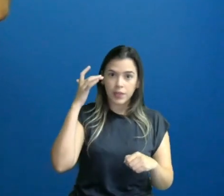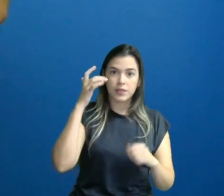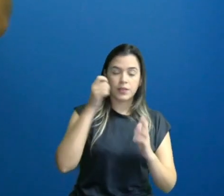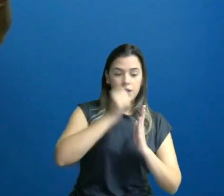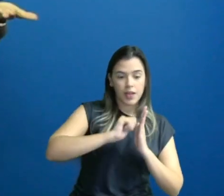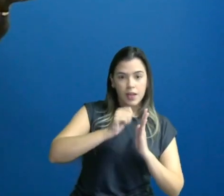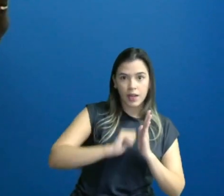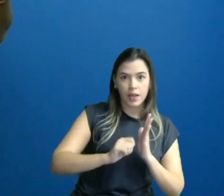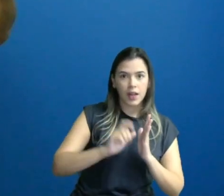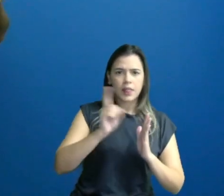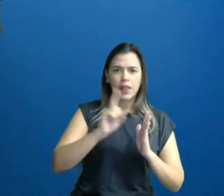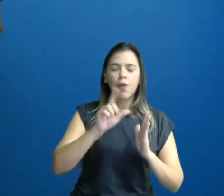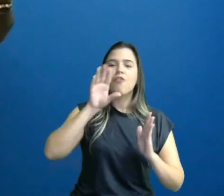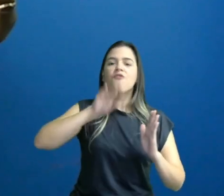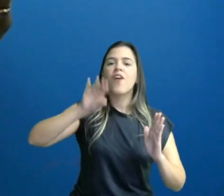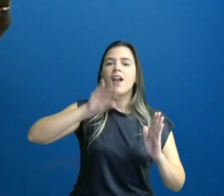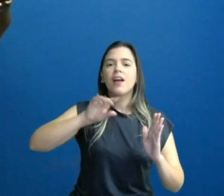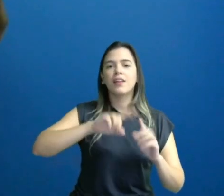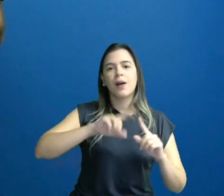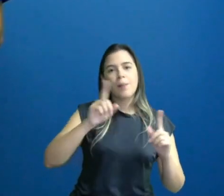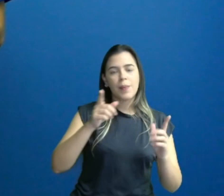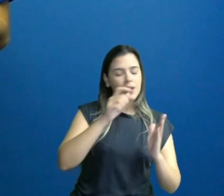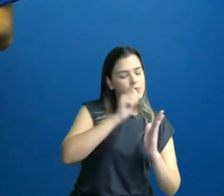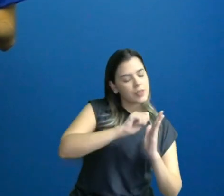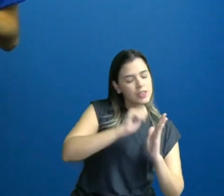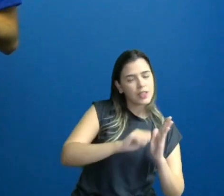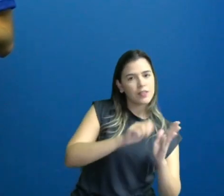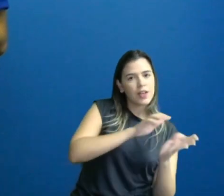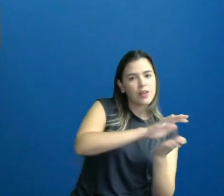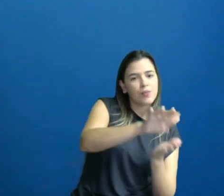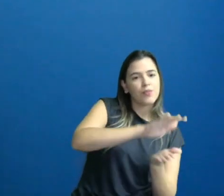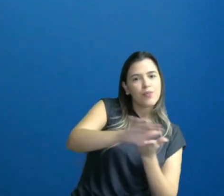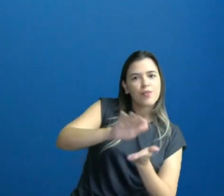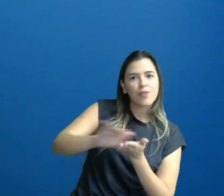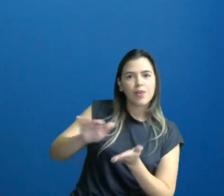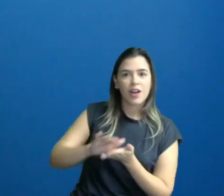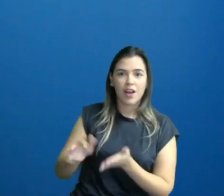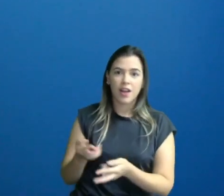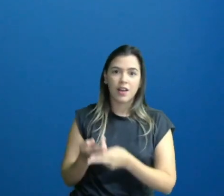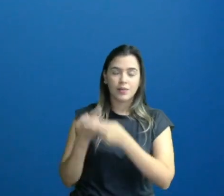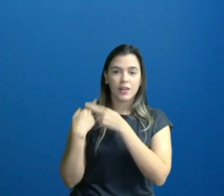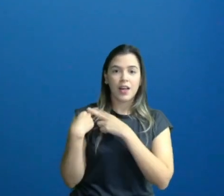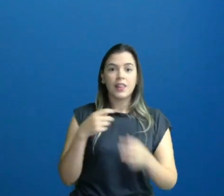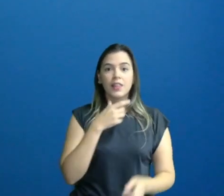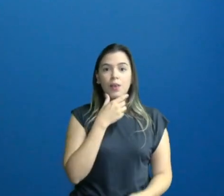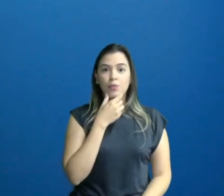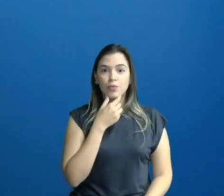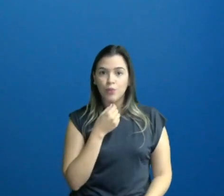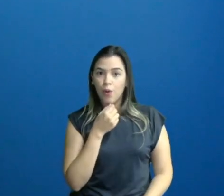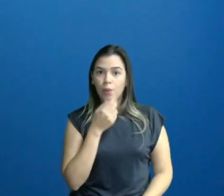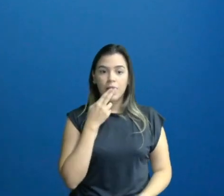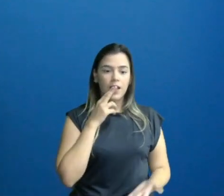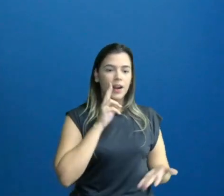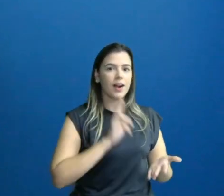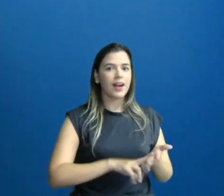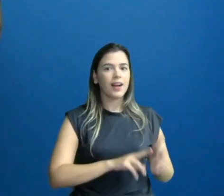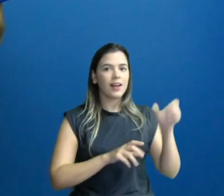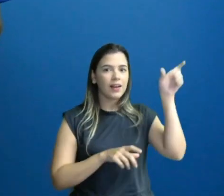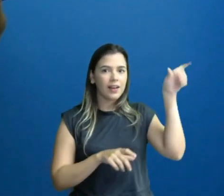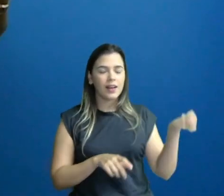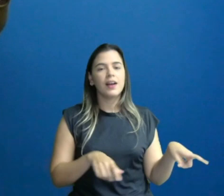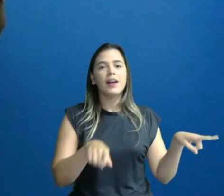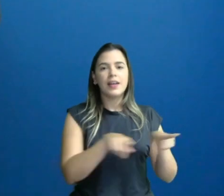mais para transmitir de forma falada mas para levar essa correspondência Então temos o carteiro e também o